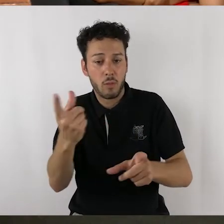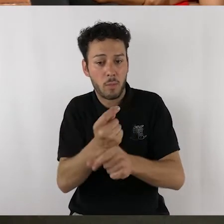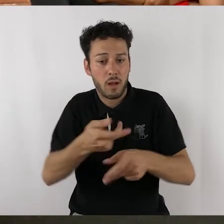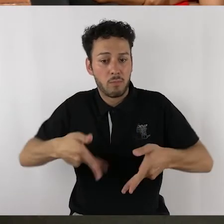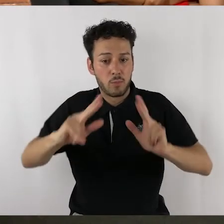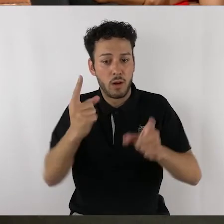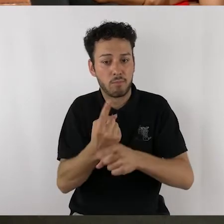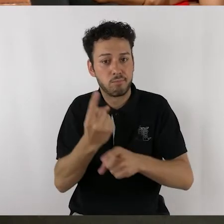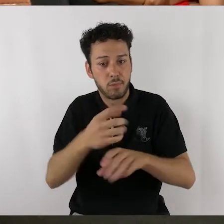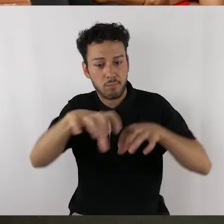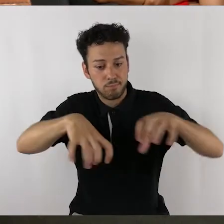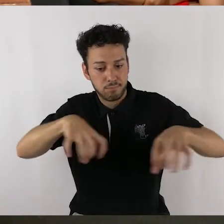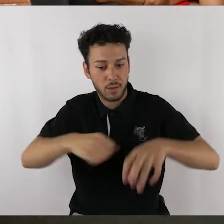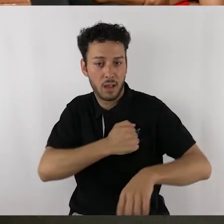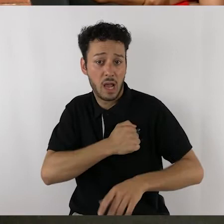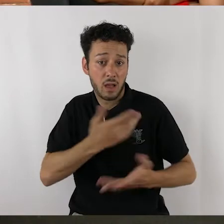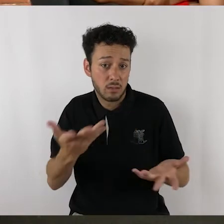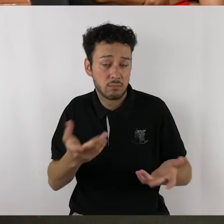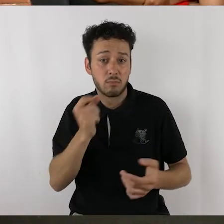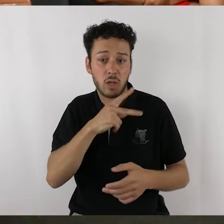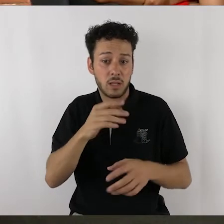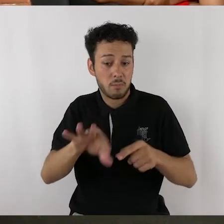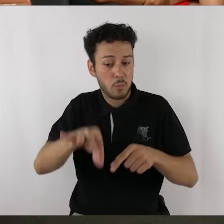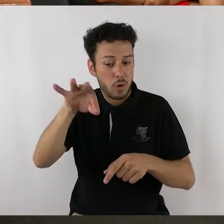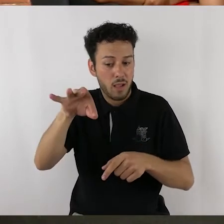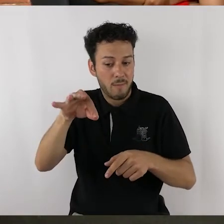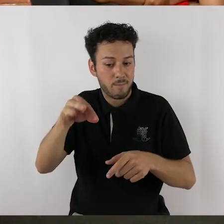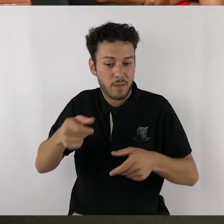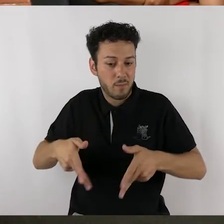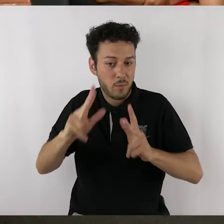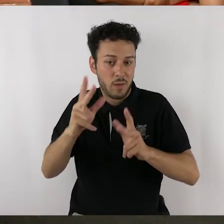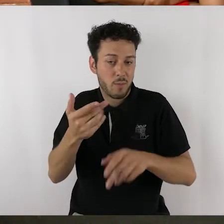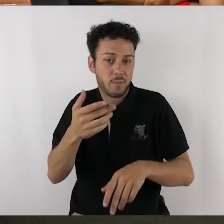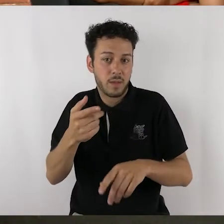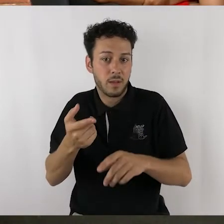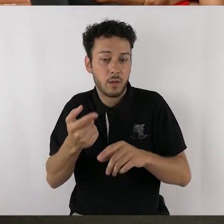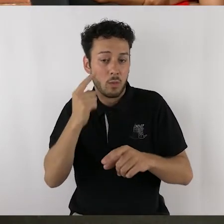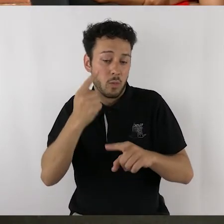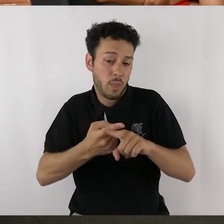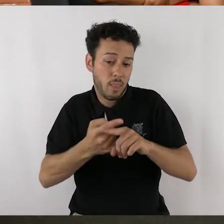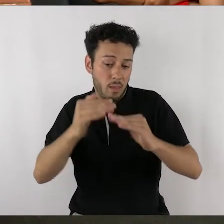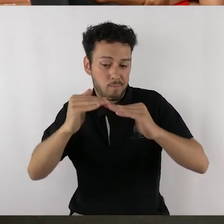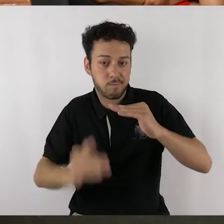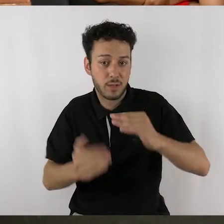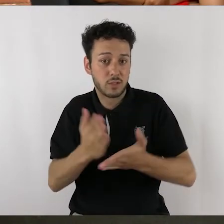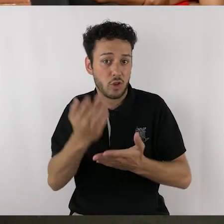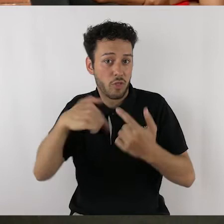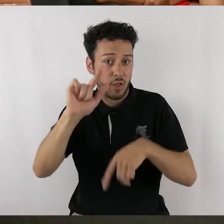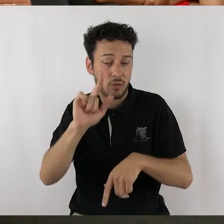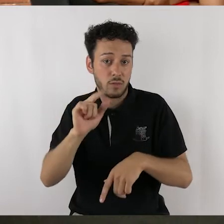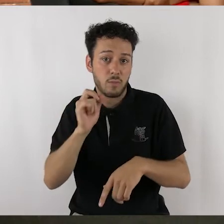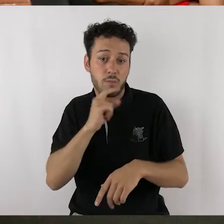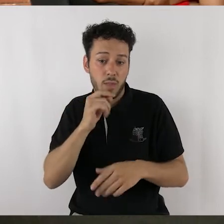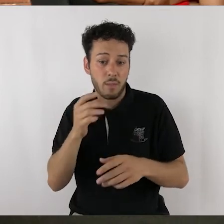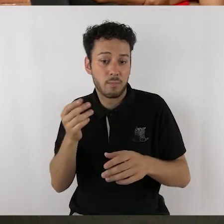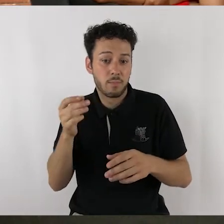mobilar a casa e esta opção não está disponível por inerência da opção só